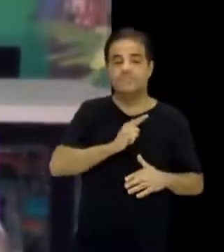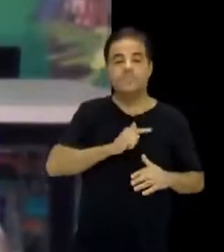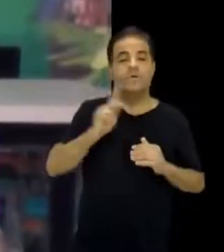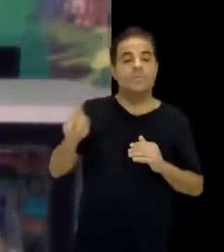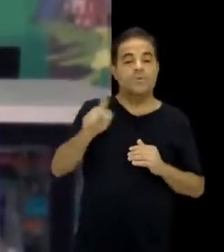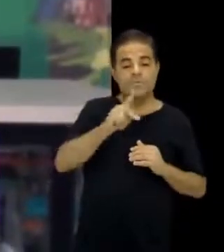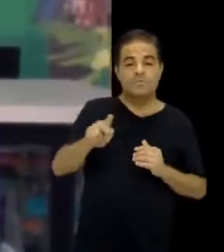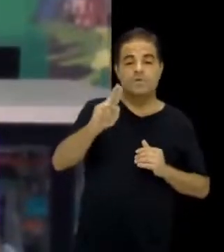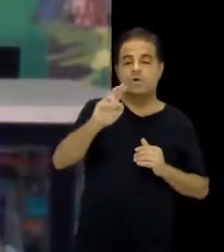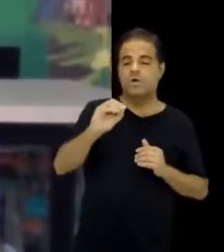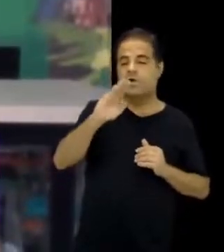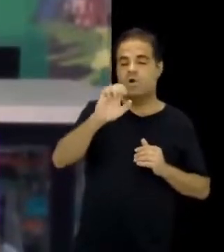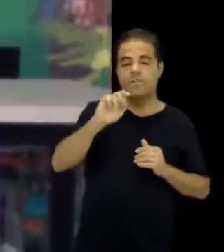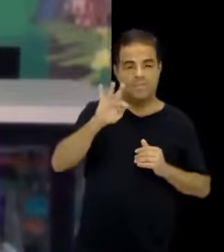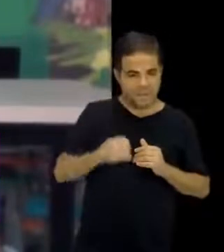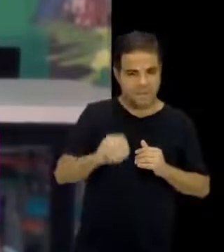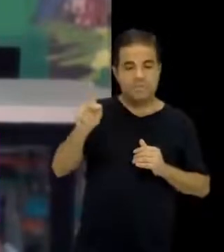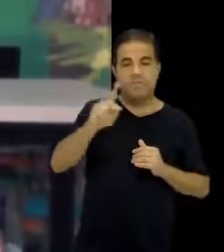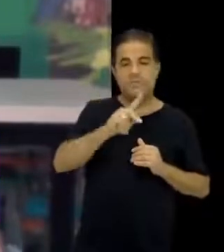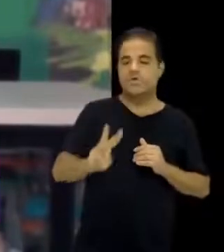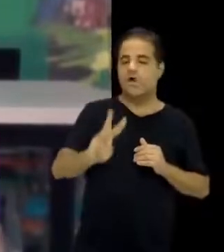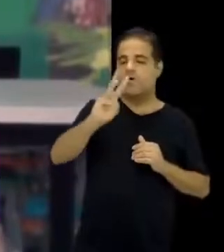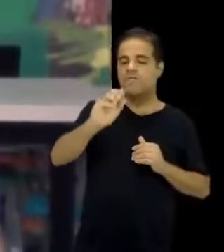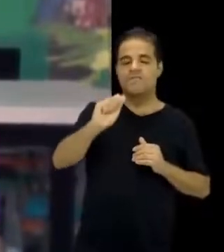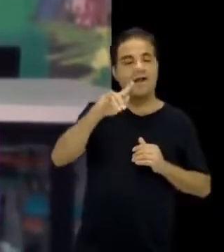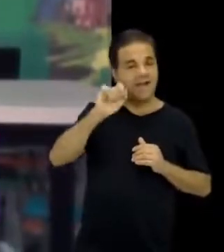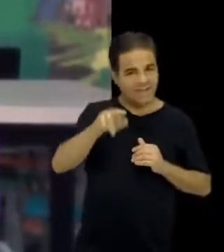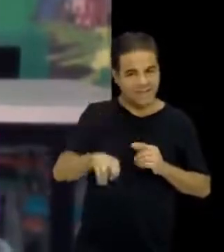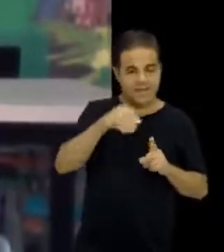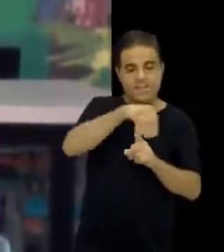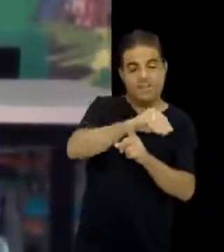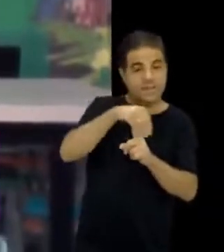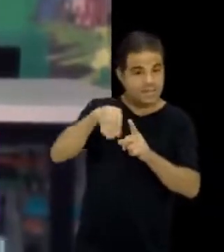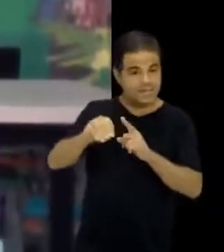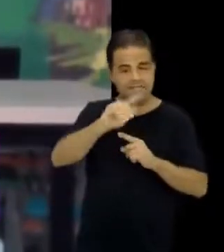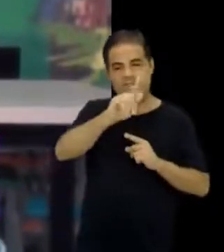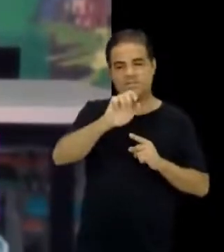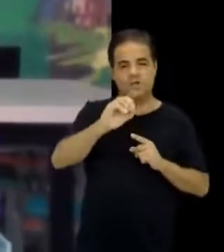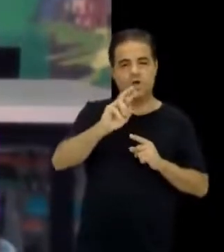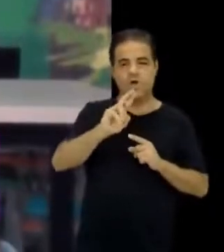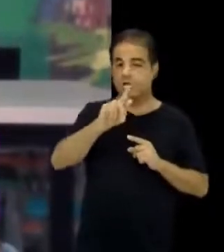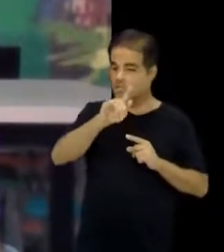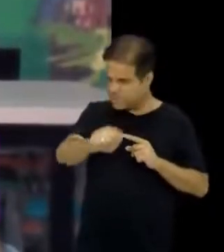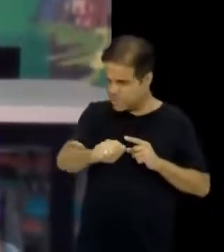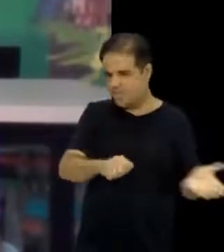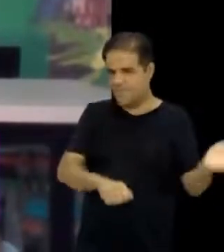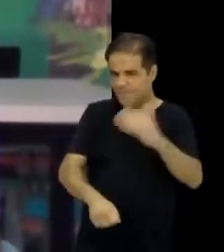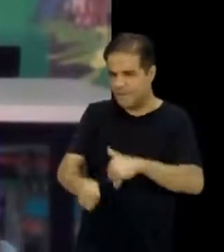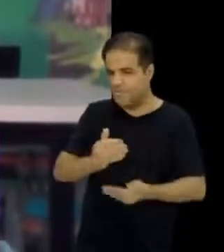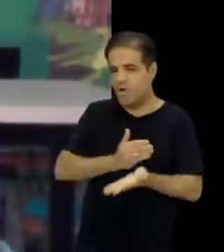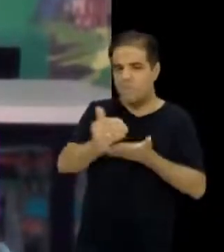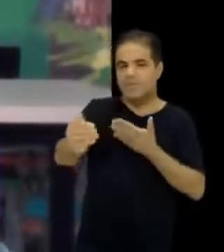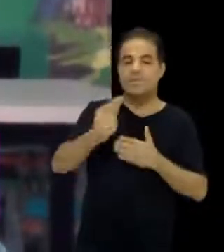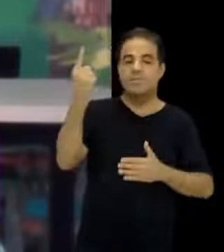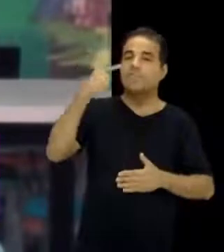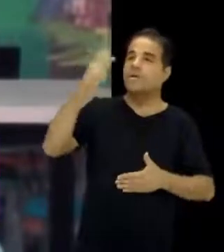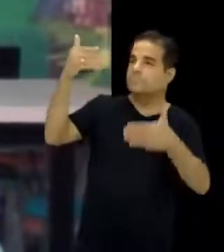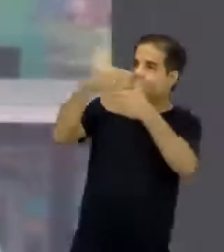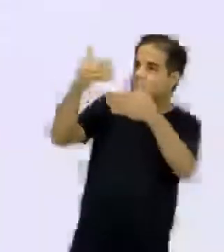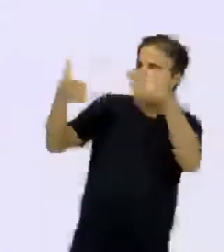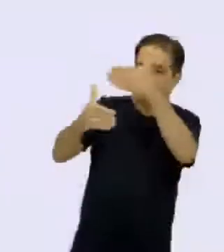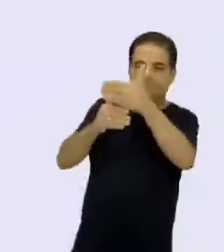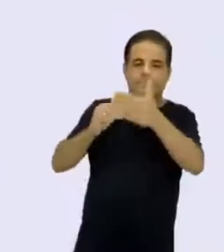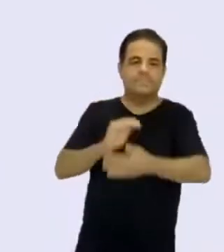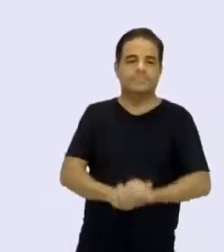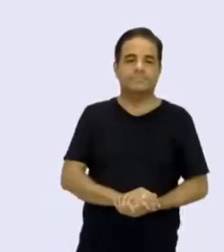professor Roberto Edgar, o professor Wagner e a nossa mediadora, Georgia. Vamos começar o primeiro slide, por favor.